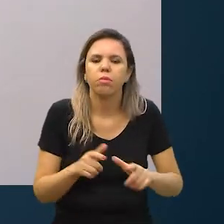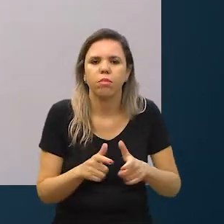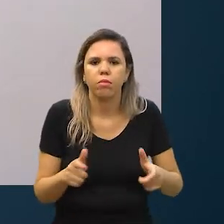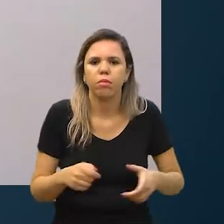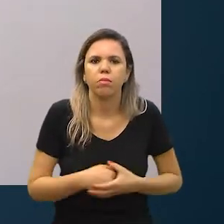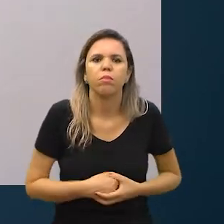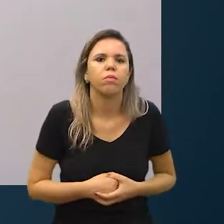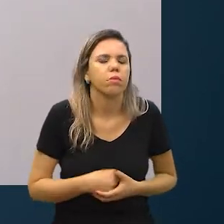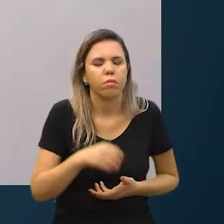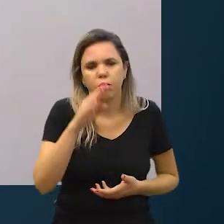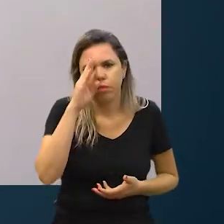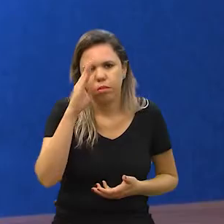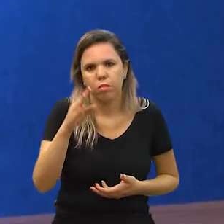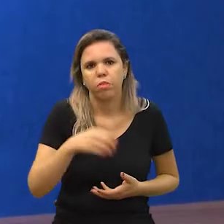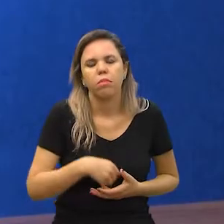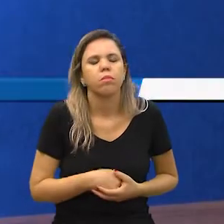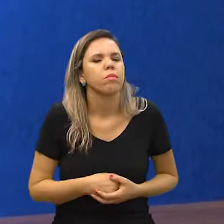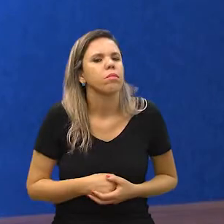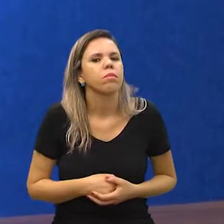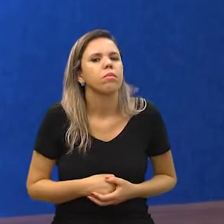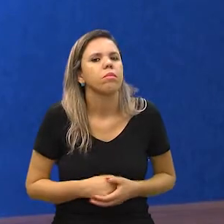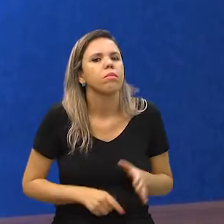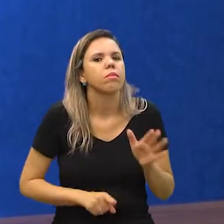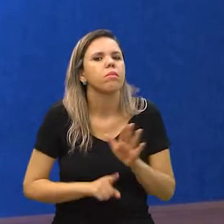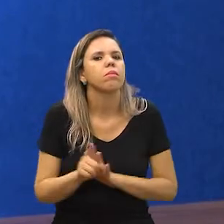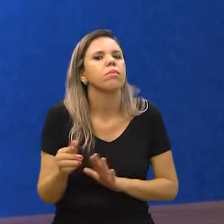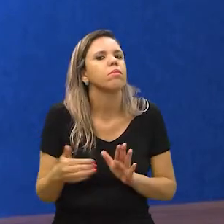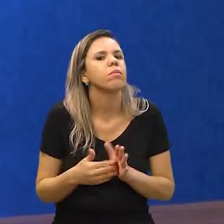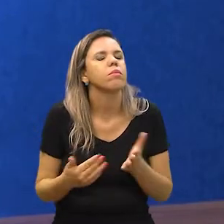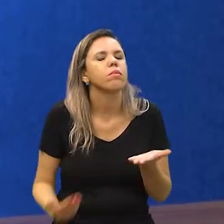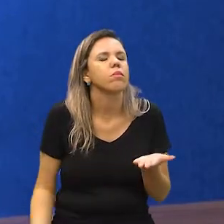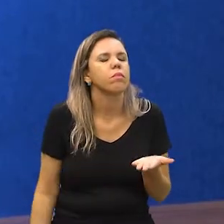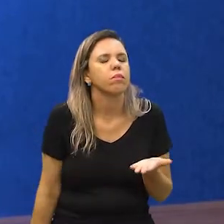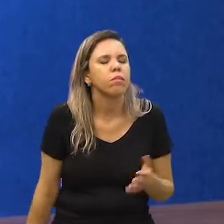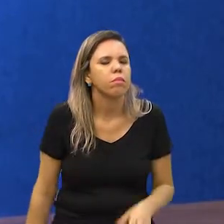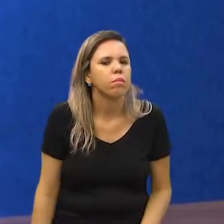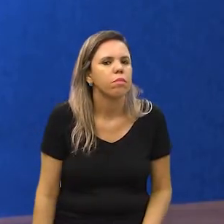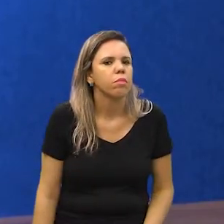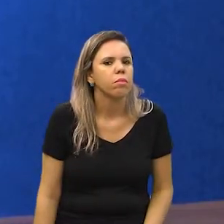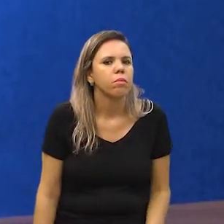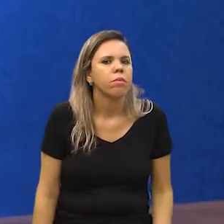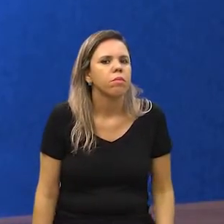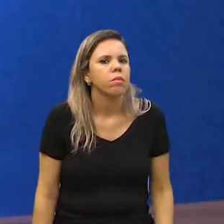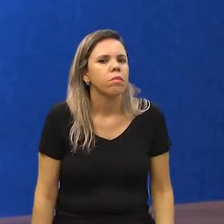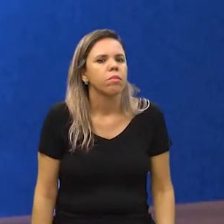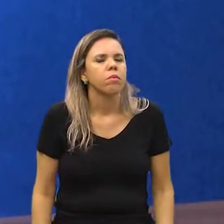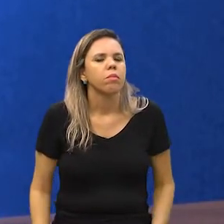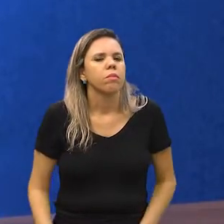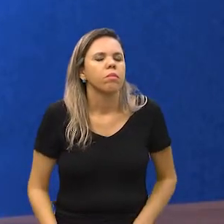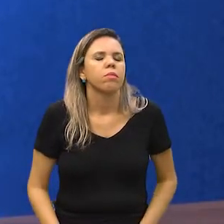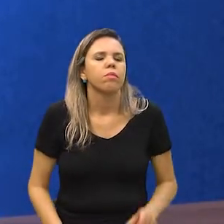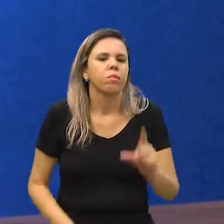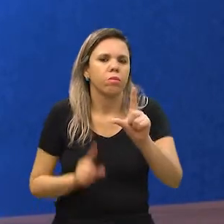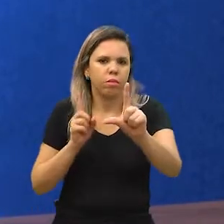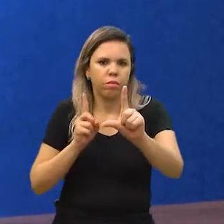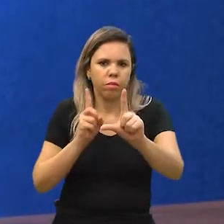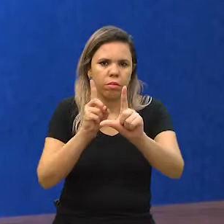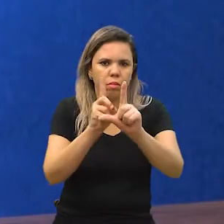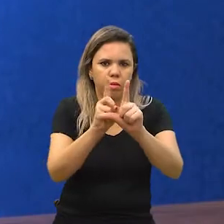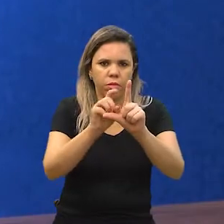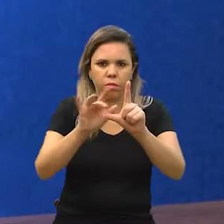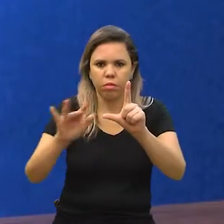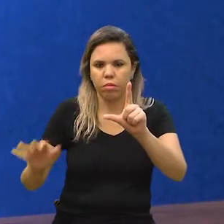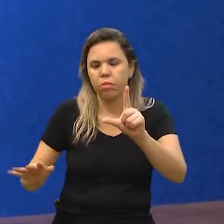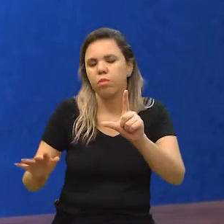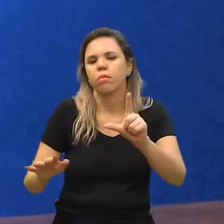cresça, né, esse destaque nesse mercado. Uma última pergunta. Olha, tanto se fala de influenciadores digitais, tal, você